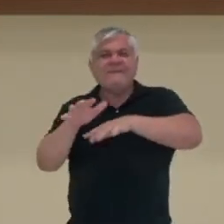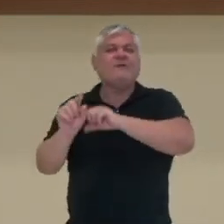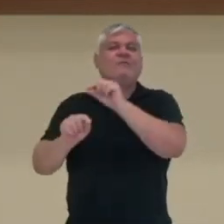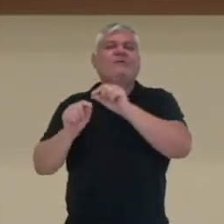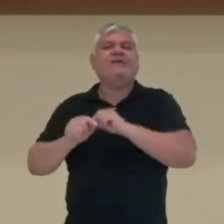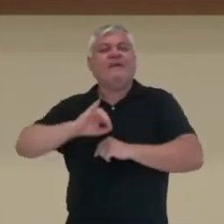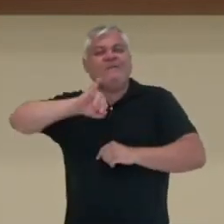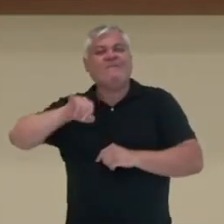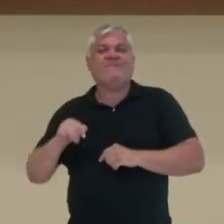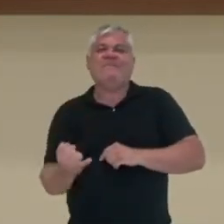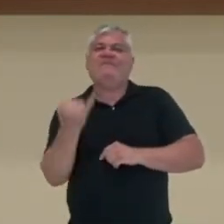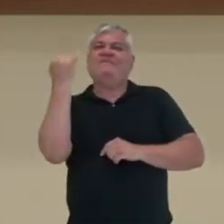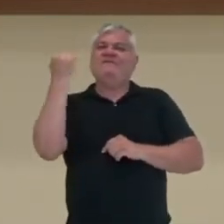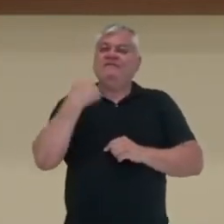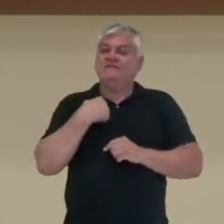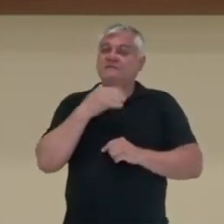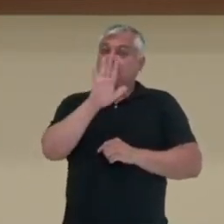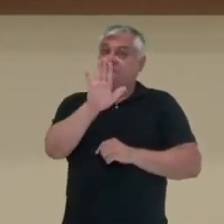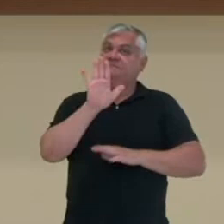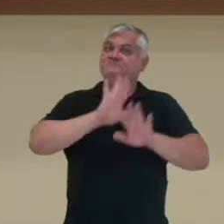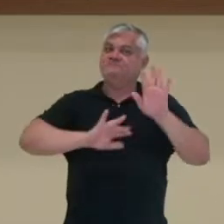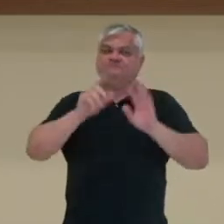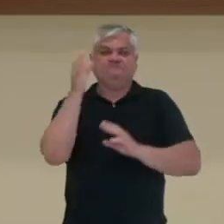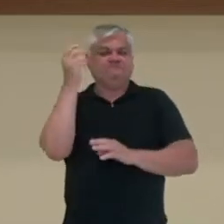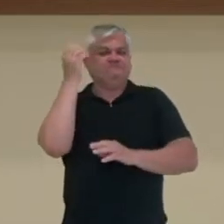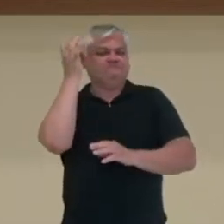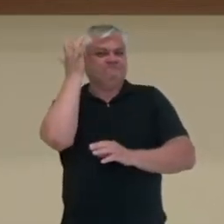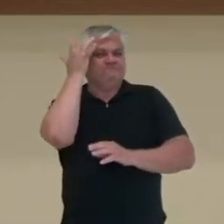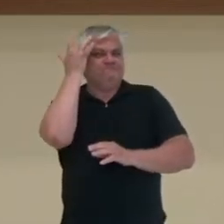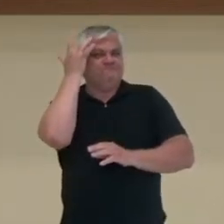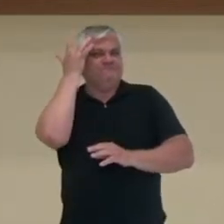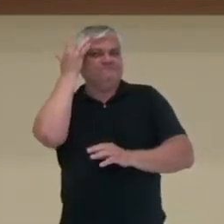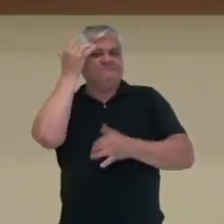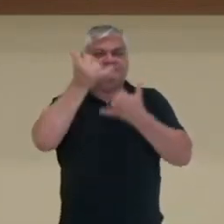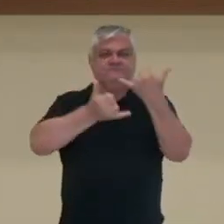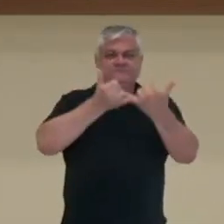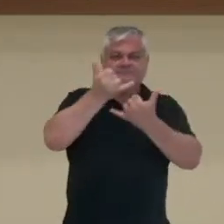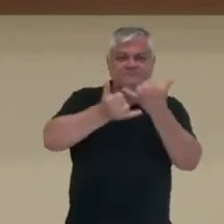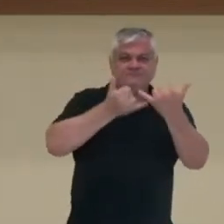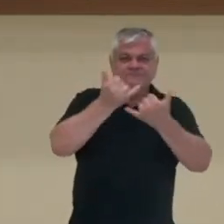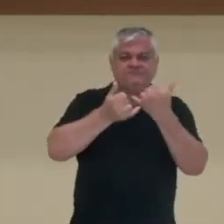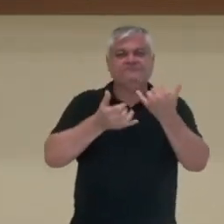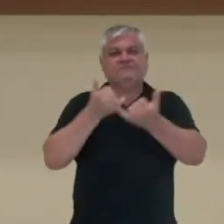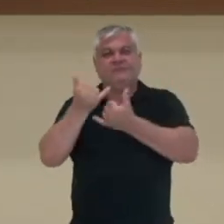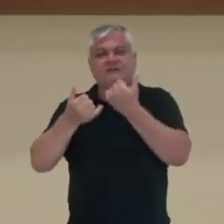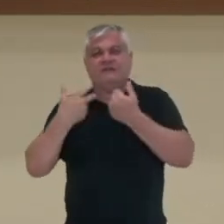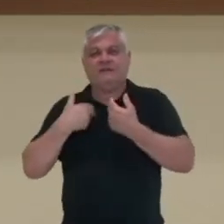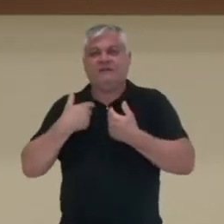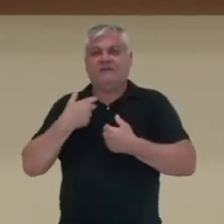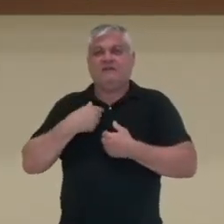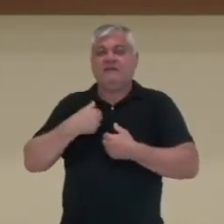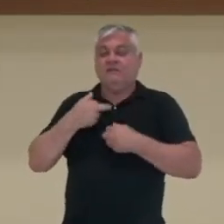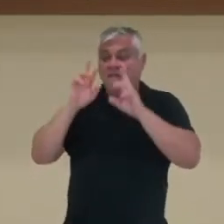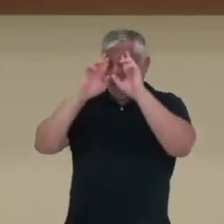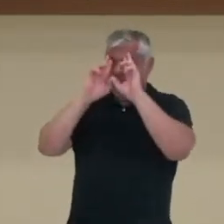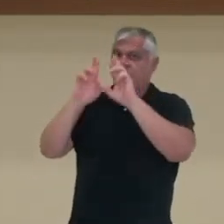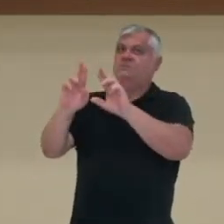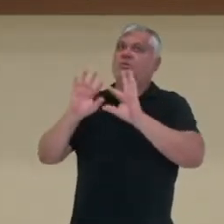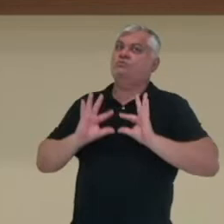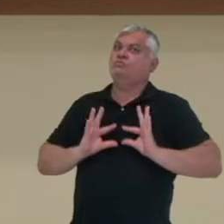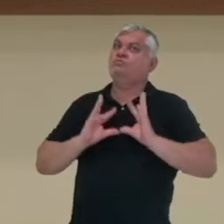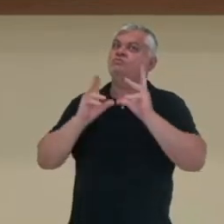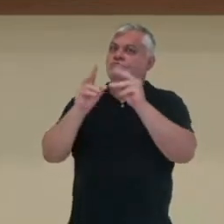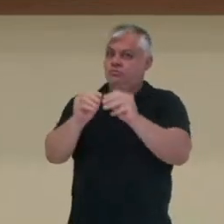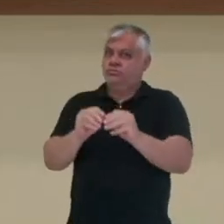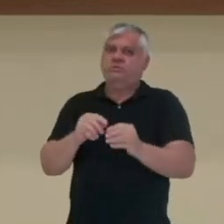usufruir daquilo com sabedoria, ou seja, com diversão e entretenimento, sem desrespeitar qualquer um que